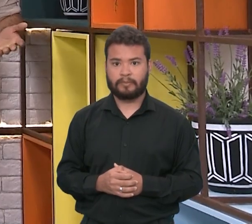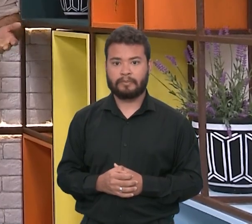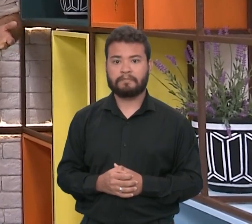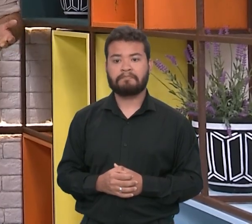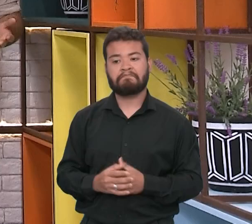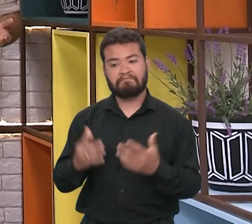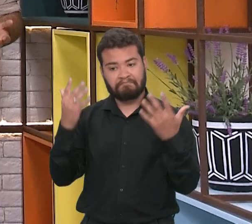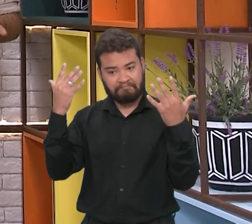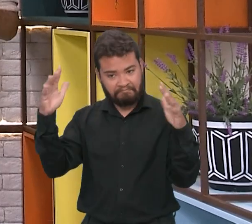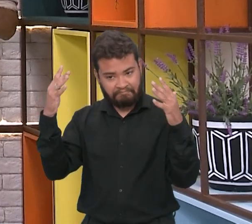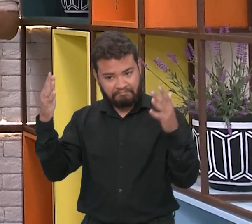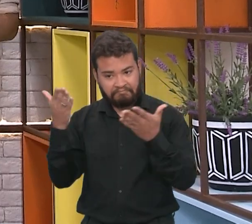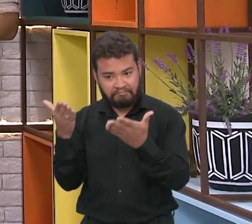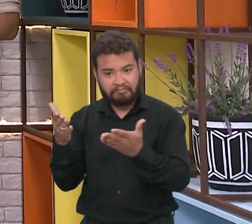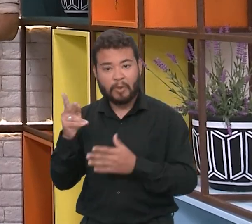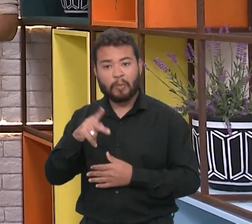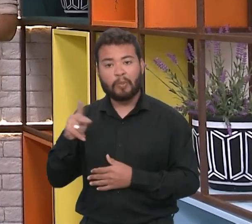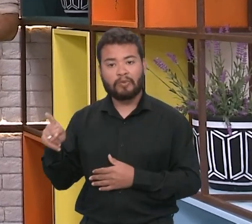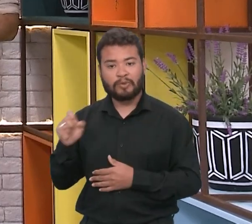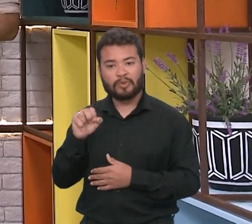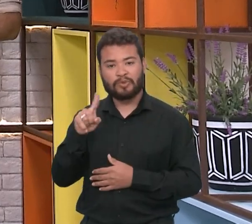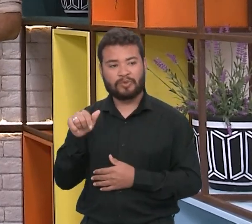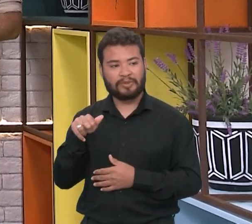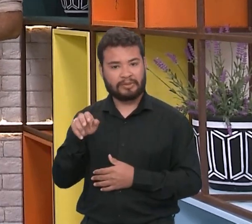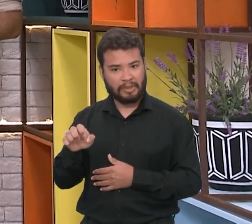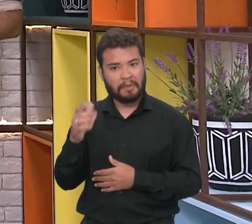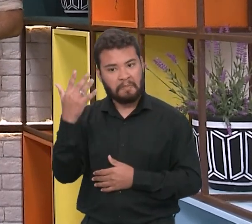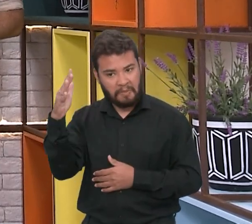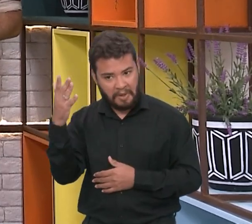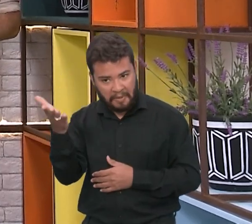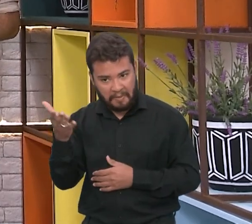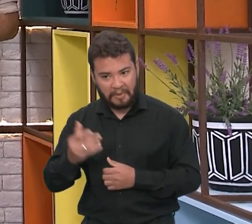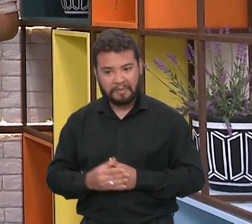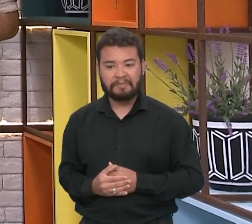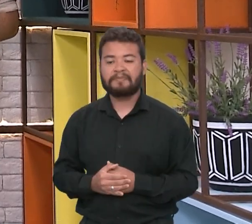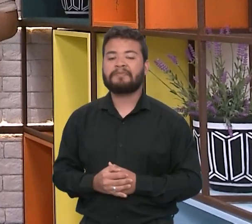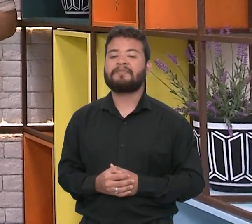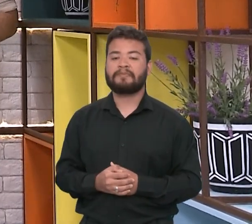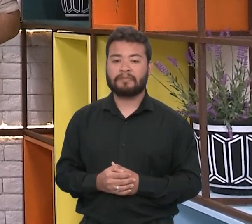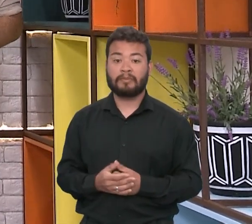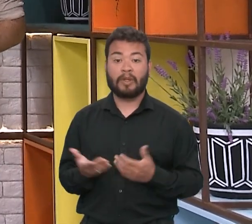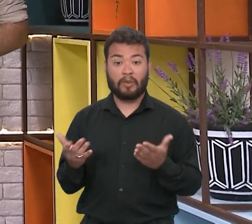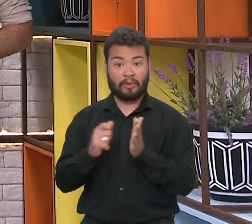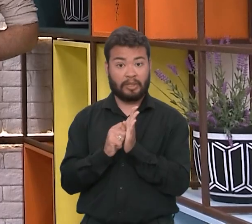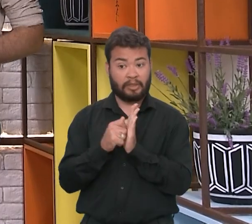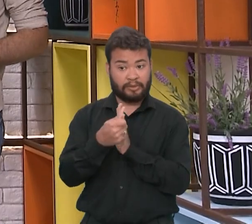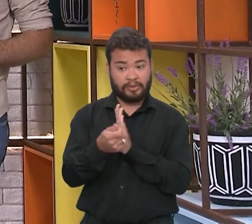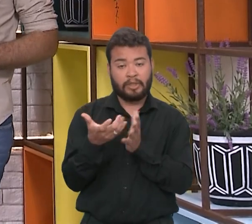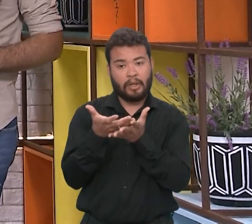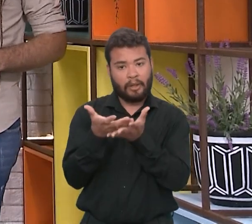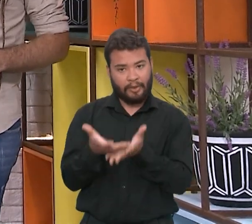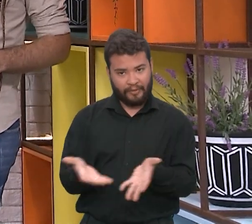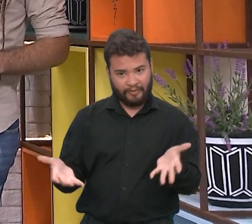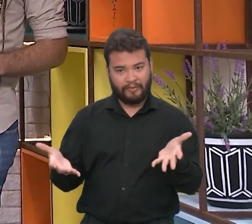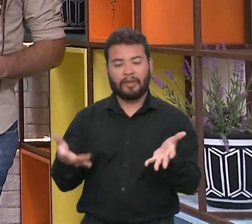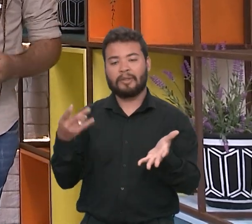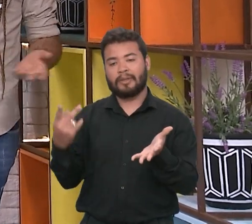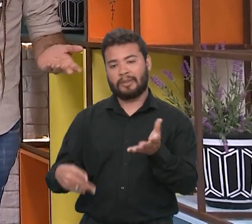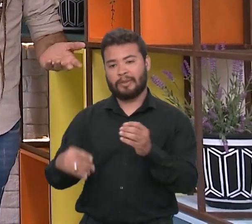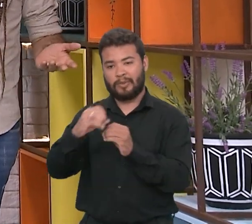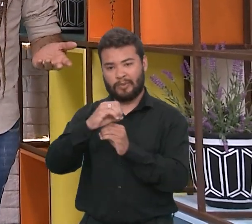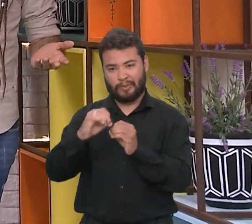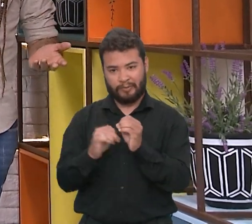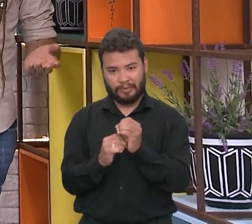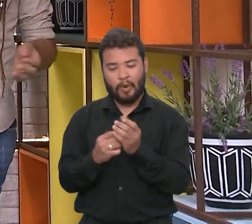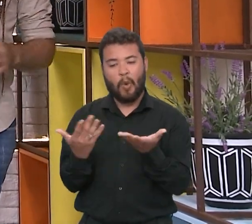Nossos parabéns, então, aí para a professora Suzana. Parabéns, viu, professora? E agora nós vamos para a nossa agenda de eventos e serviços da universidade.